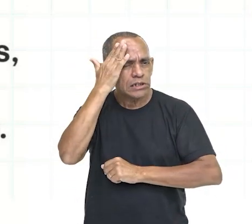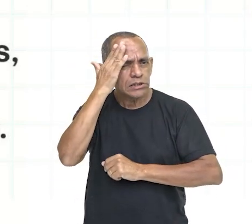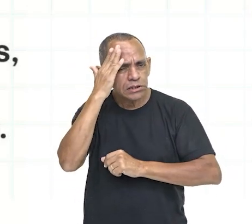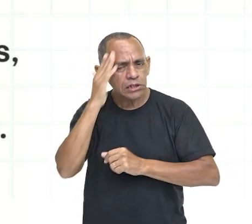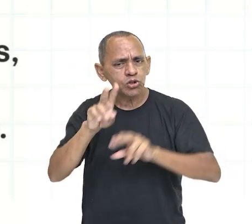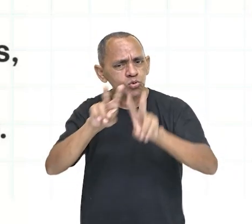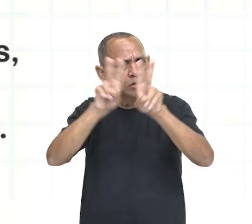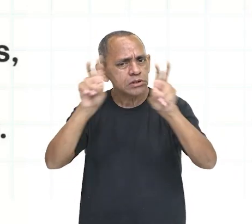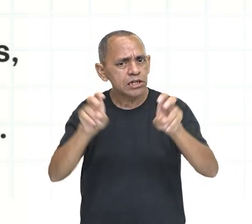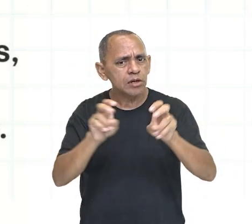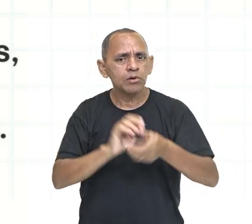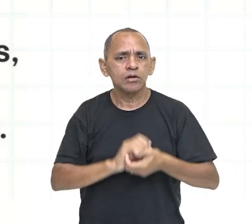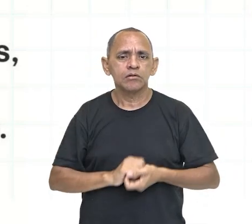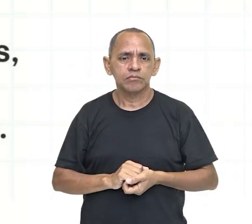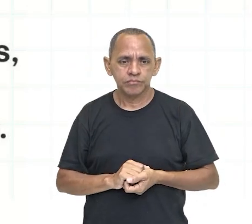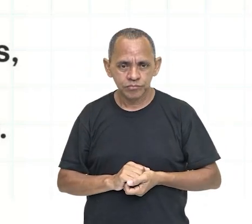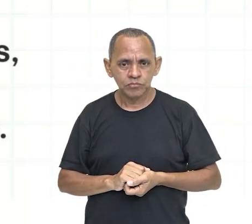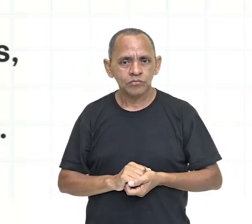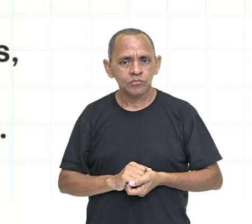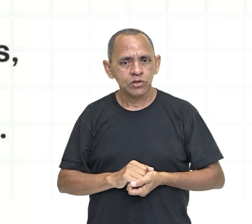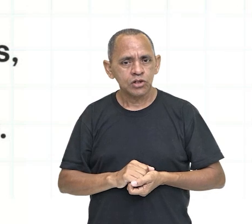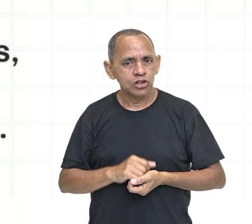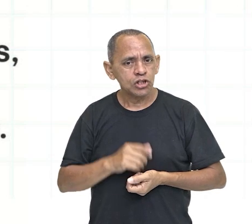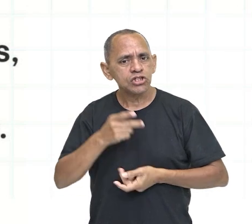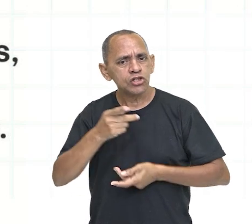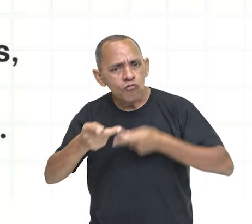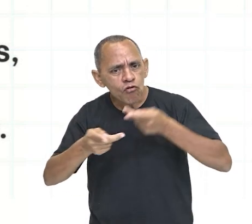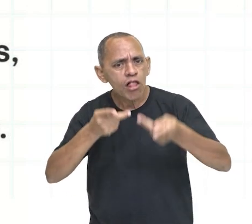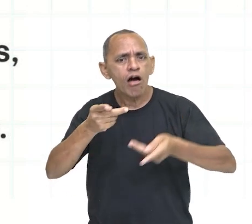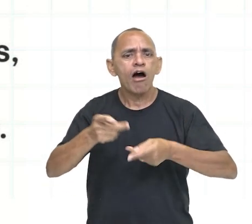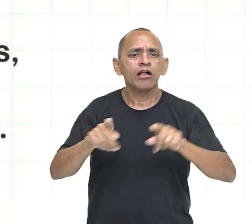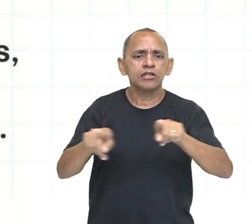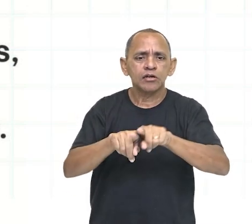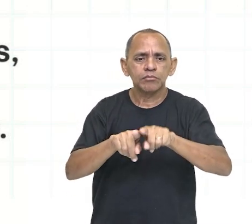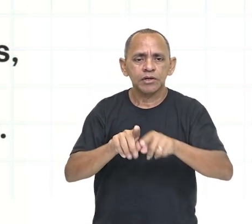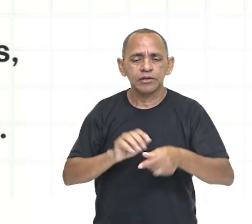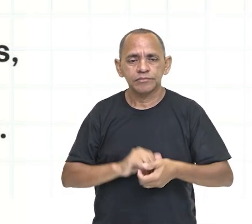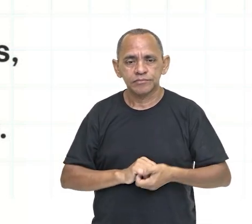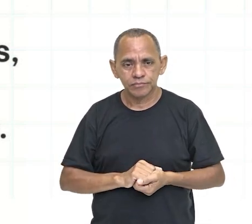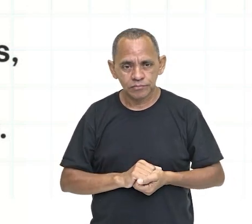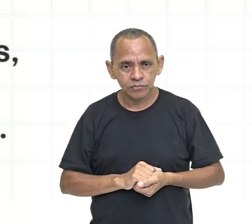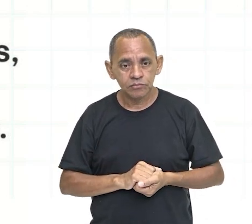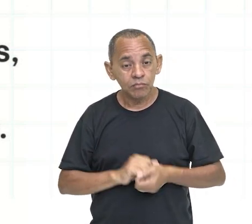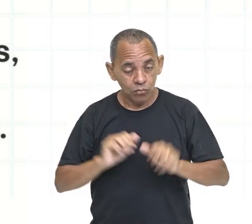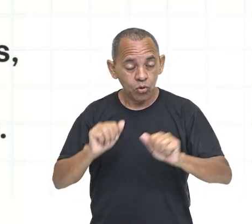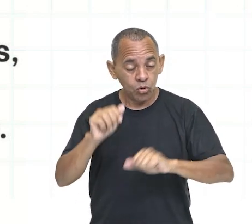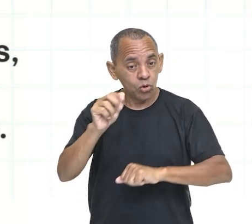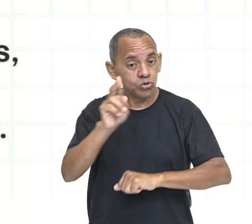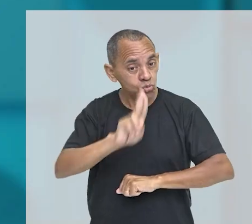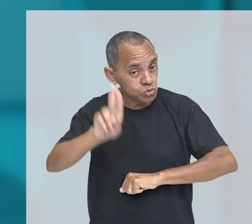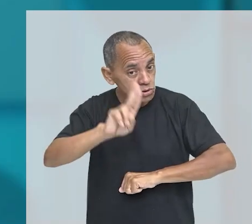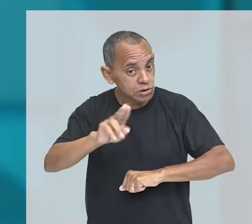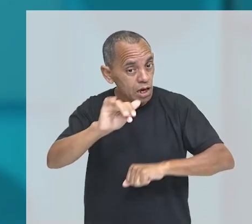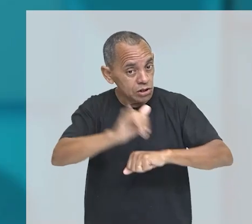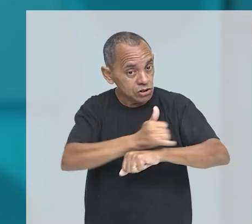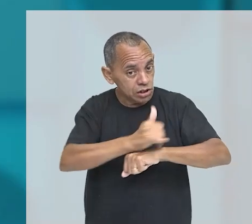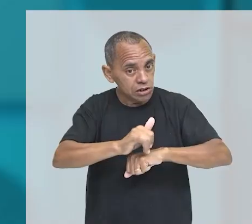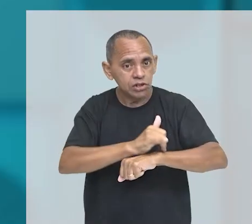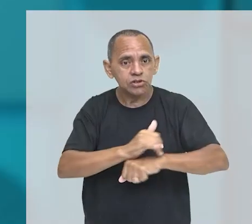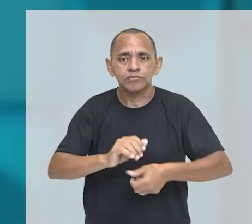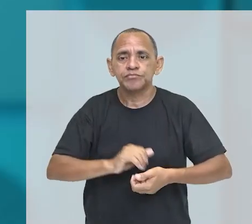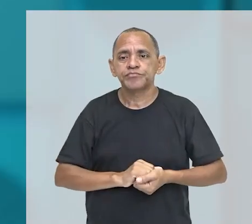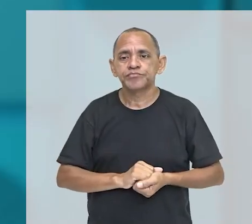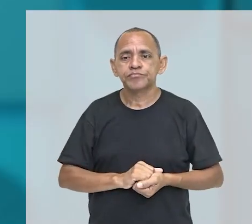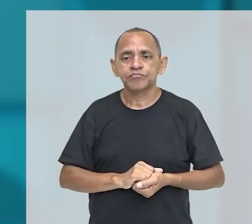do que está falando, você pode utilizar esta estratégia. Então agora nós vamos ver a